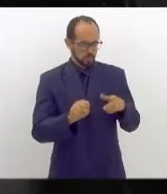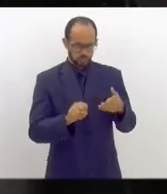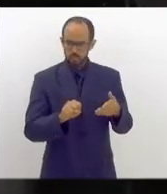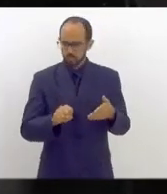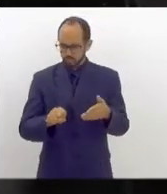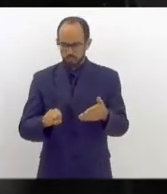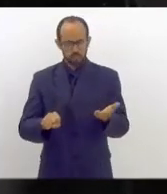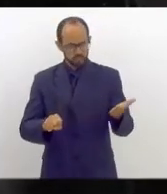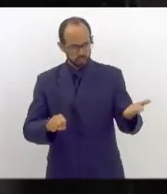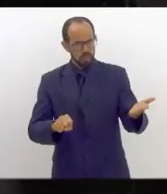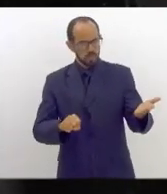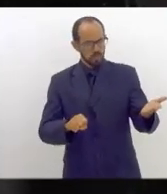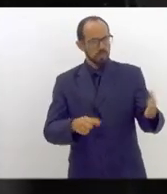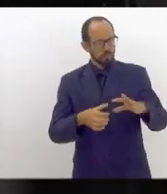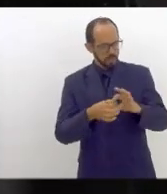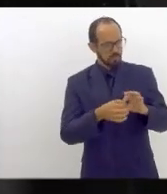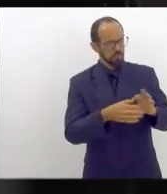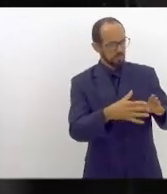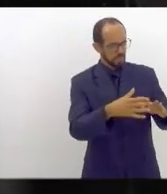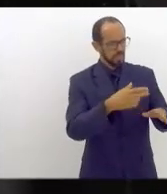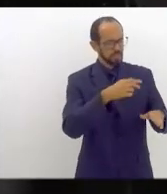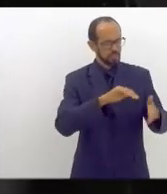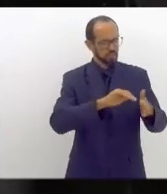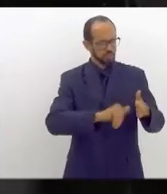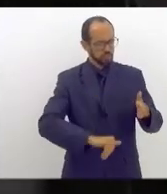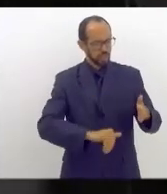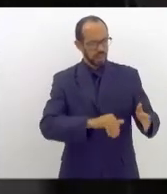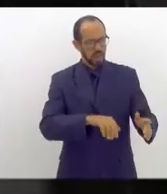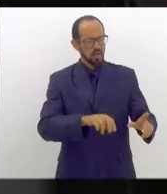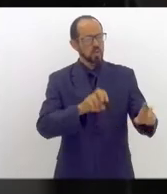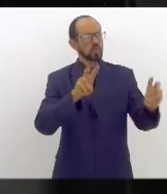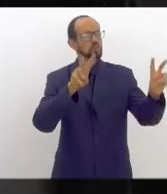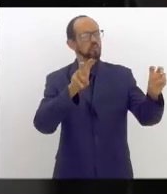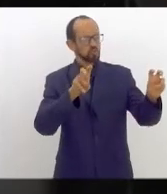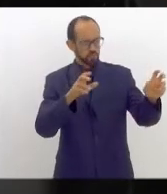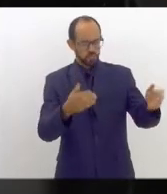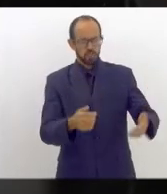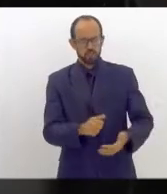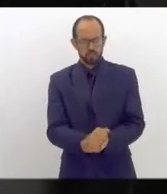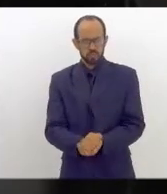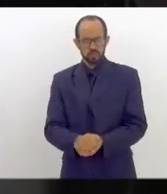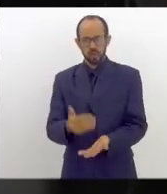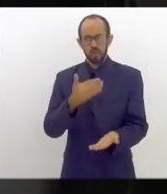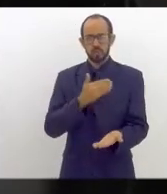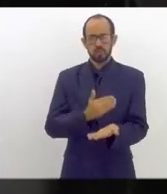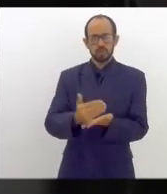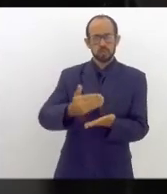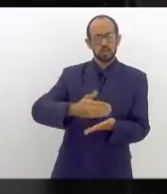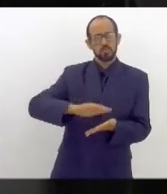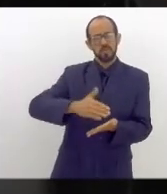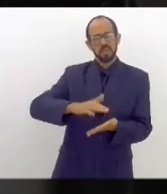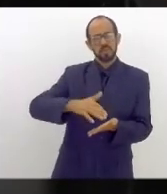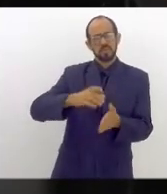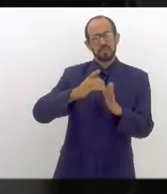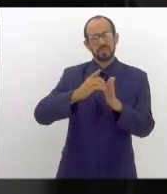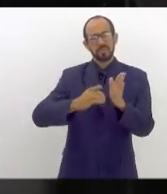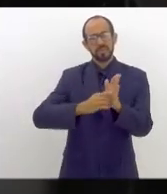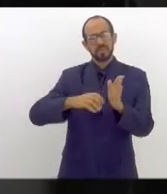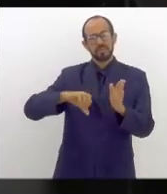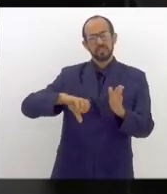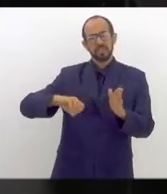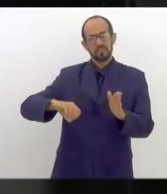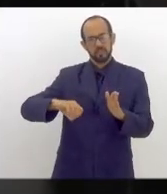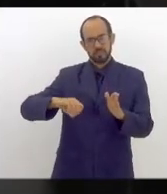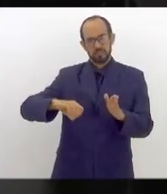de chamá-lo assim formalmente mas começou lá pelos idosos no início da década de 90 e o nosso conhecimento